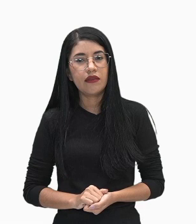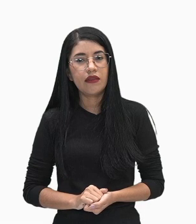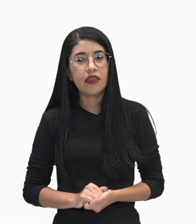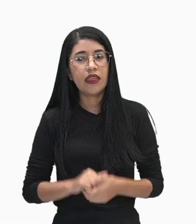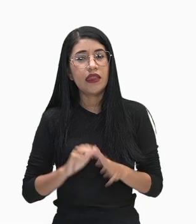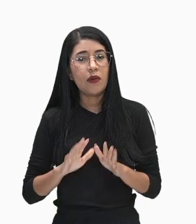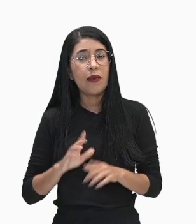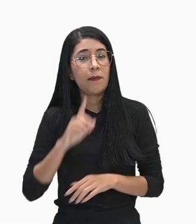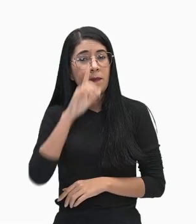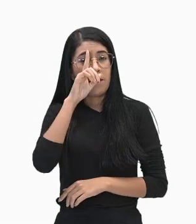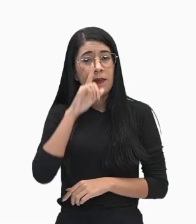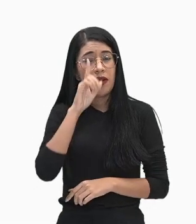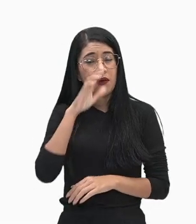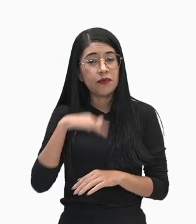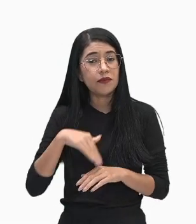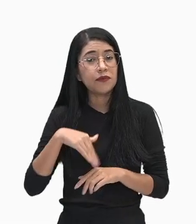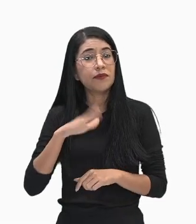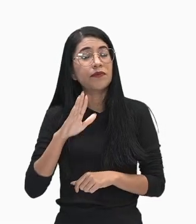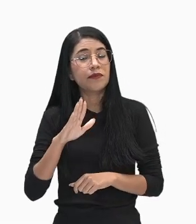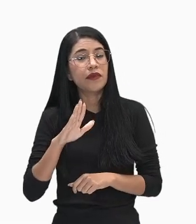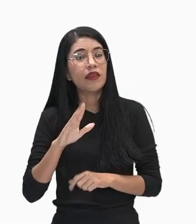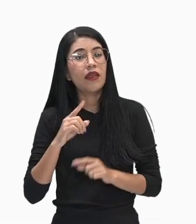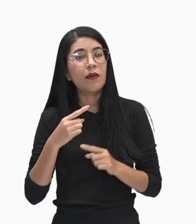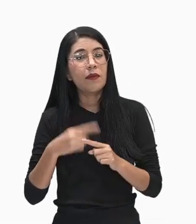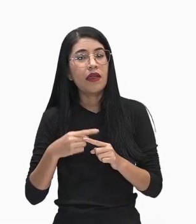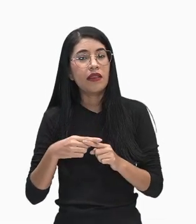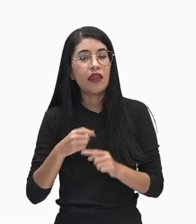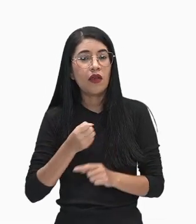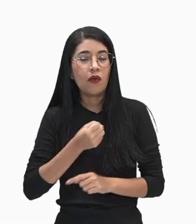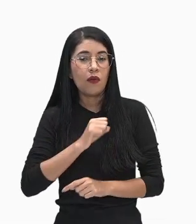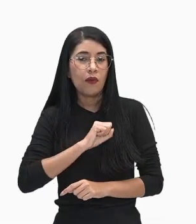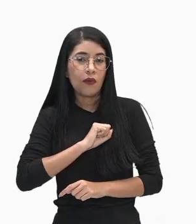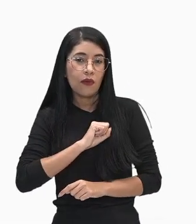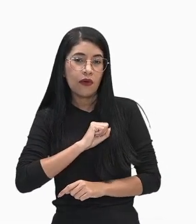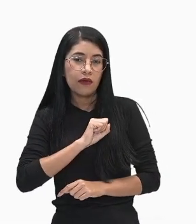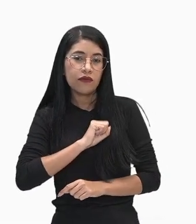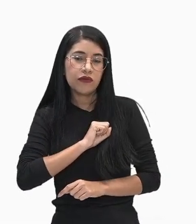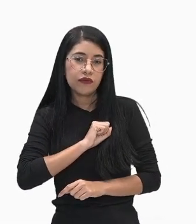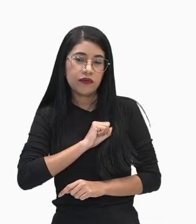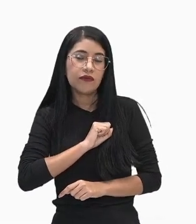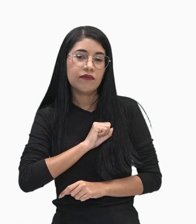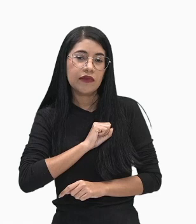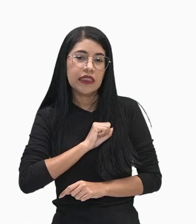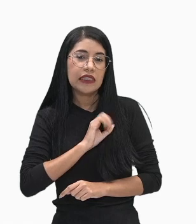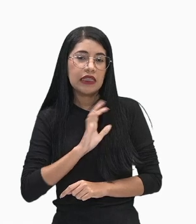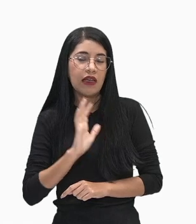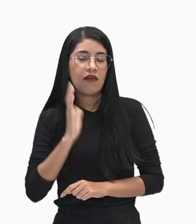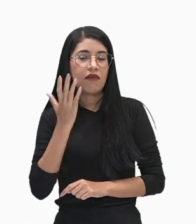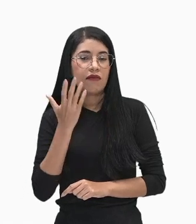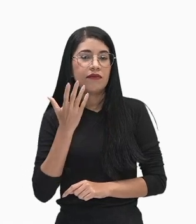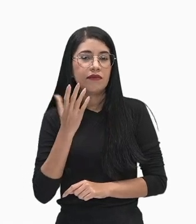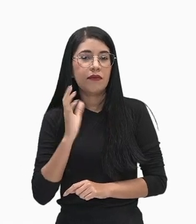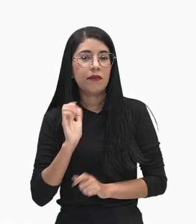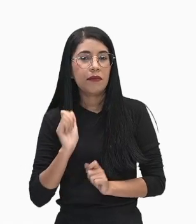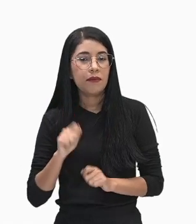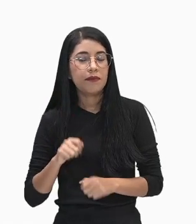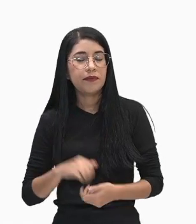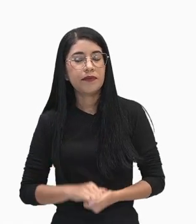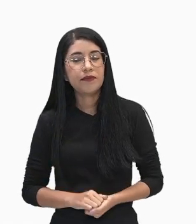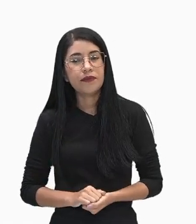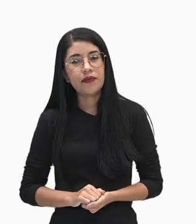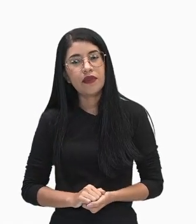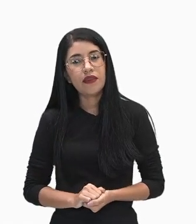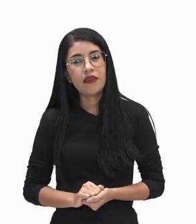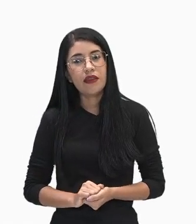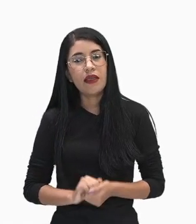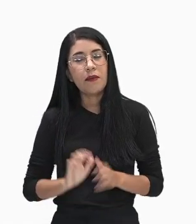é muito perigoso, que aí você sofre parada cardíaca se isso acontecer. É claro que para